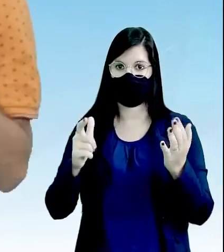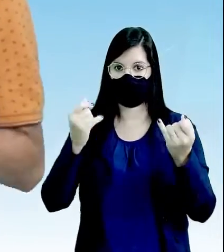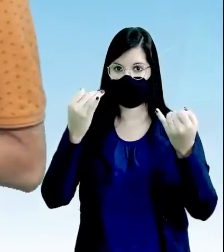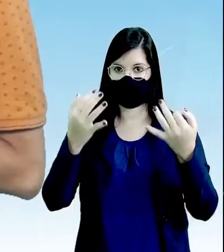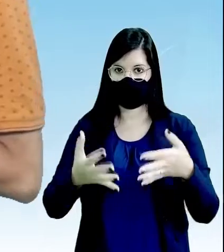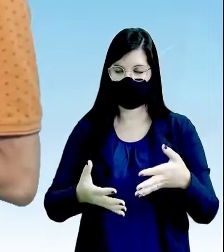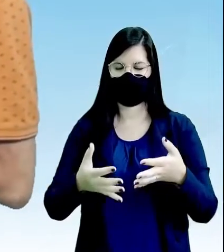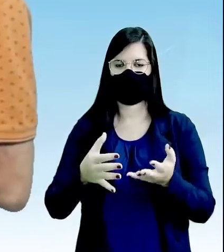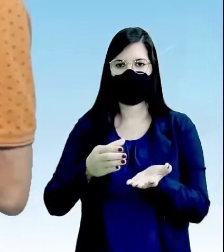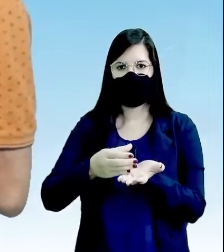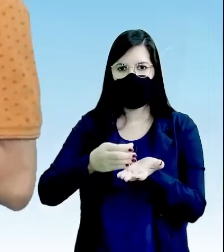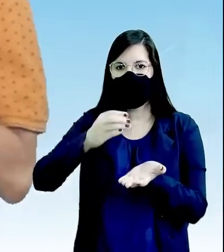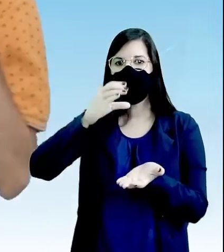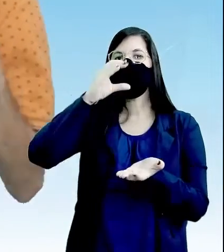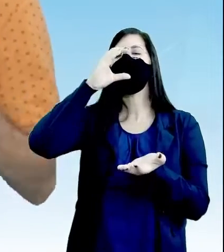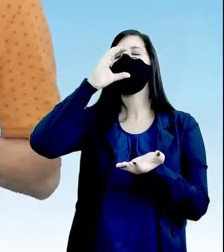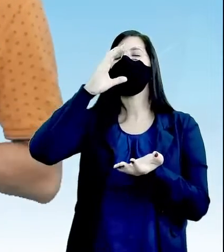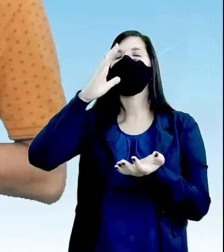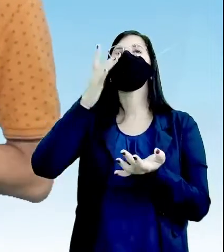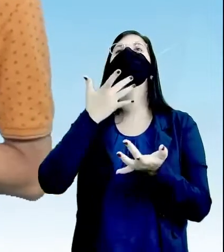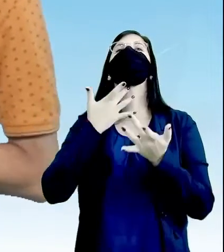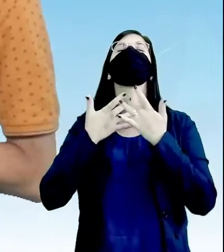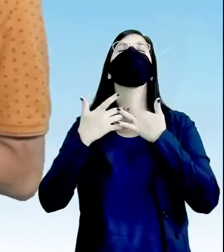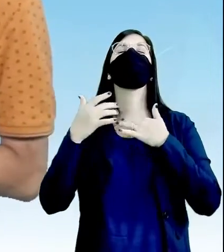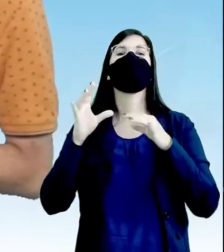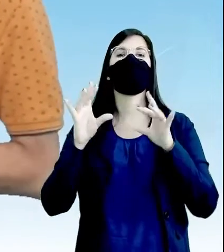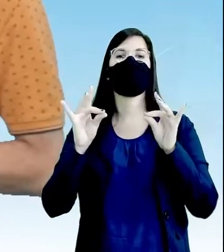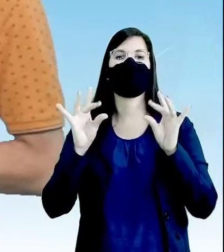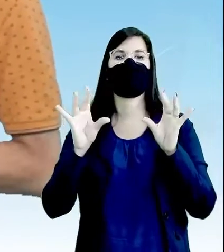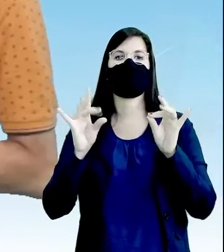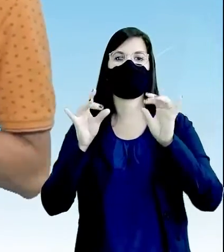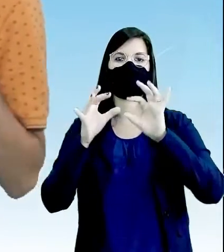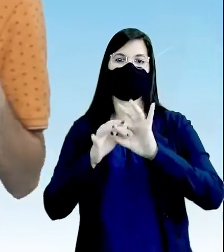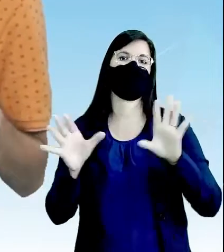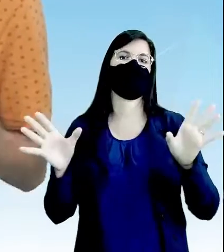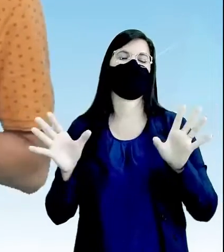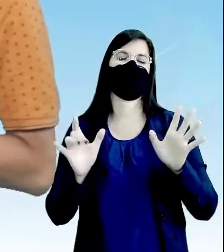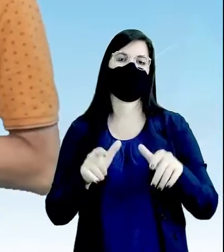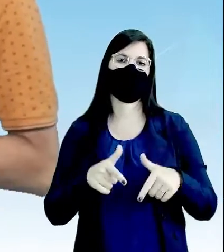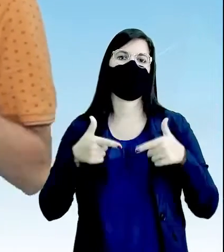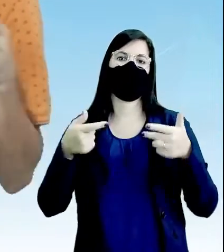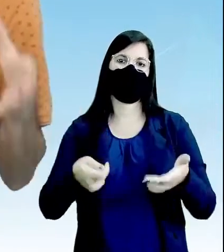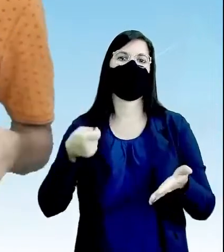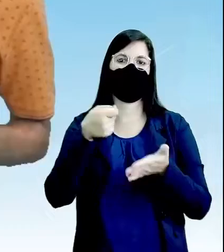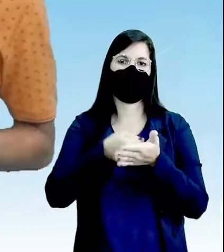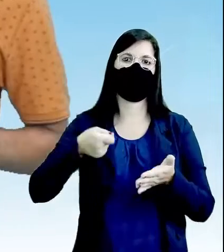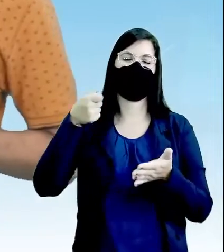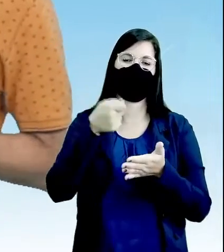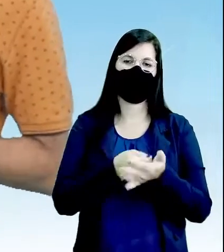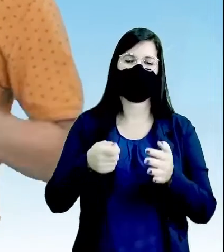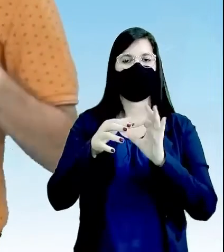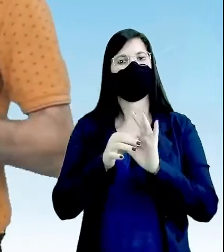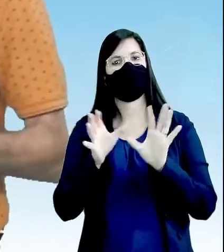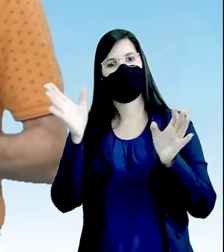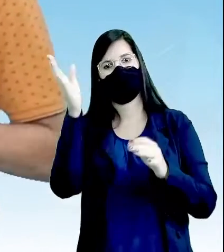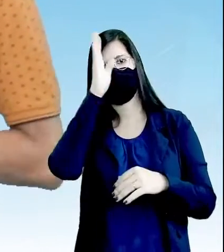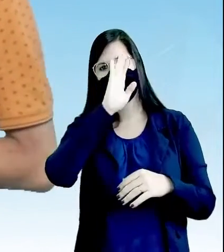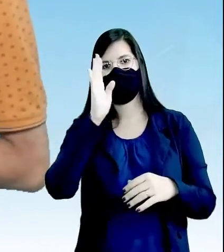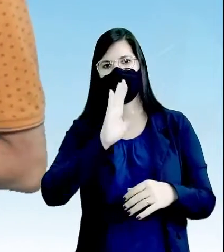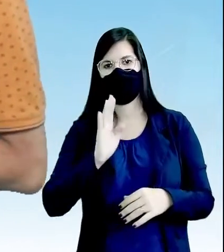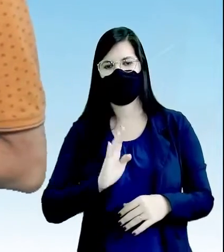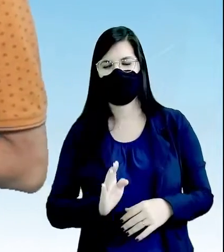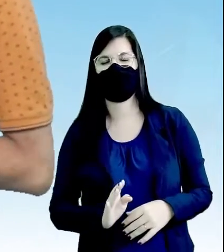tem sede de liberdade. Ele foi um lutador pela liberdade do Brasil, e especificamente do Nordeste, mas